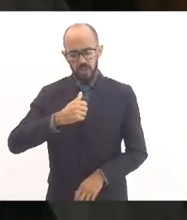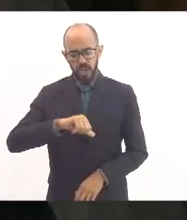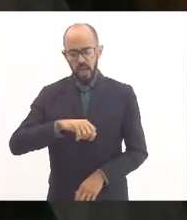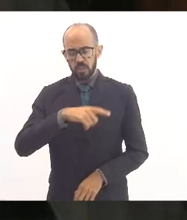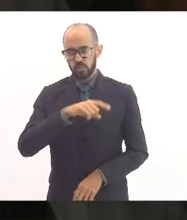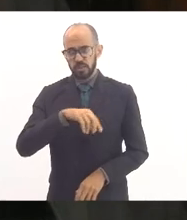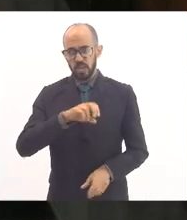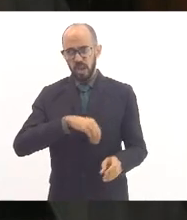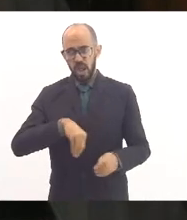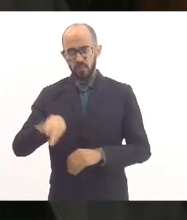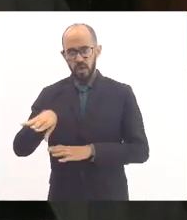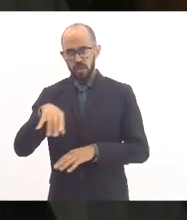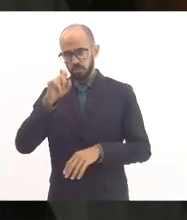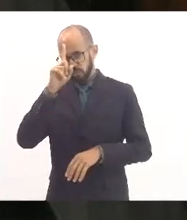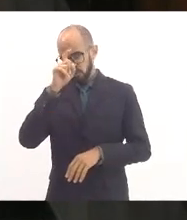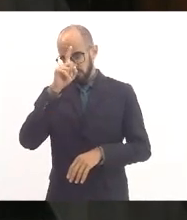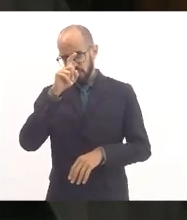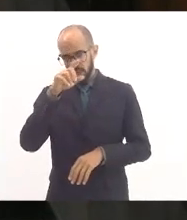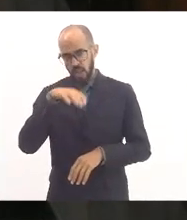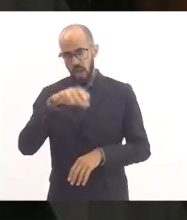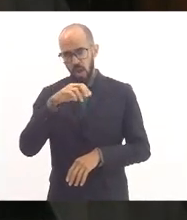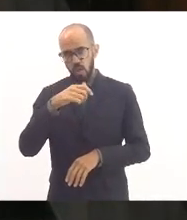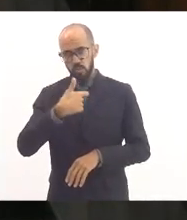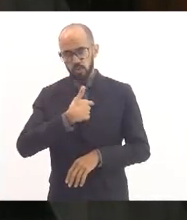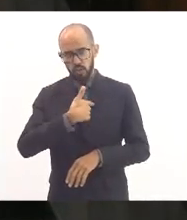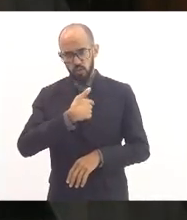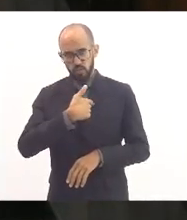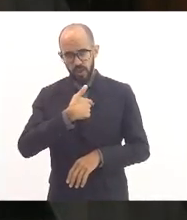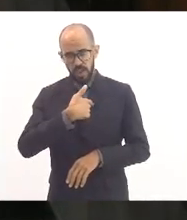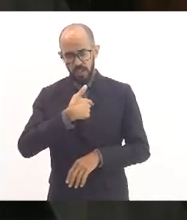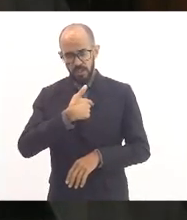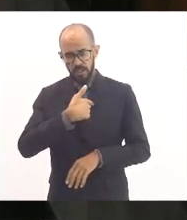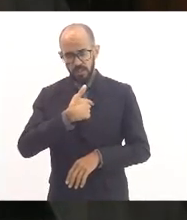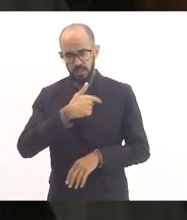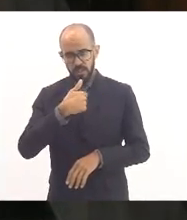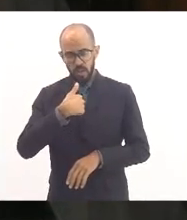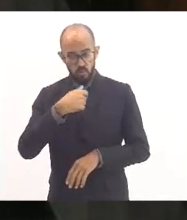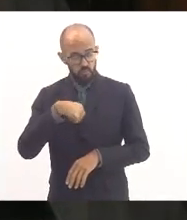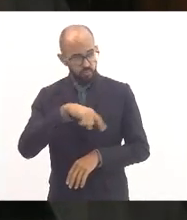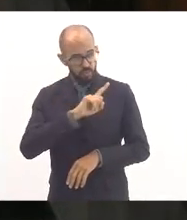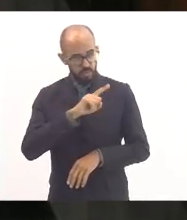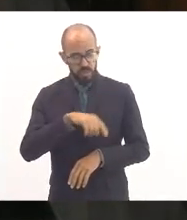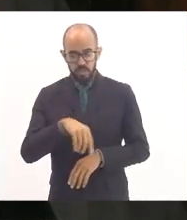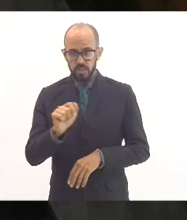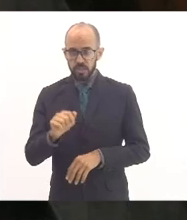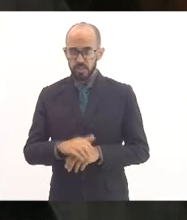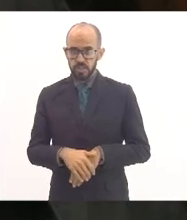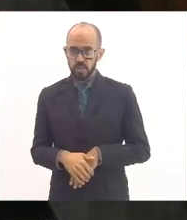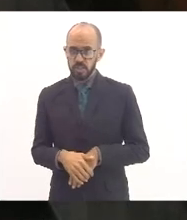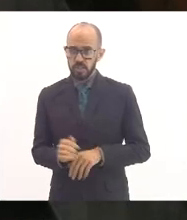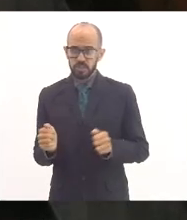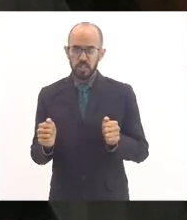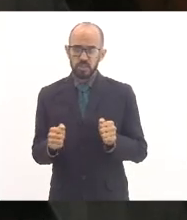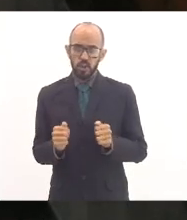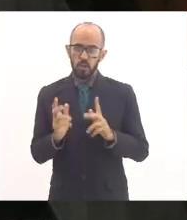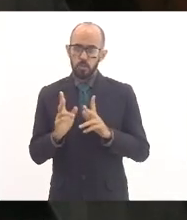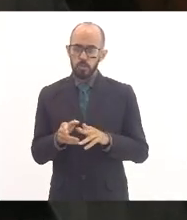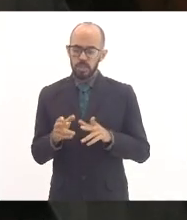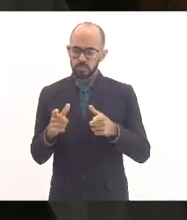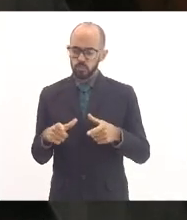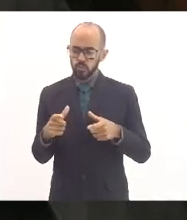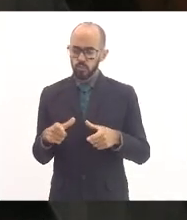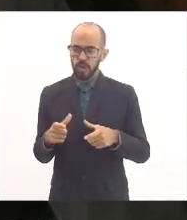para o Hospital Geral o Getúlio Vargas e eu estive lá e seja colocado na mesma aula no mesmo andar